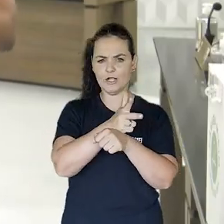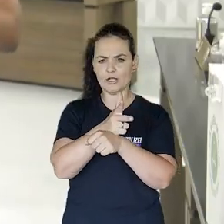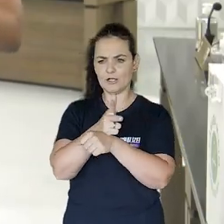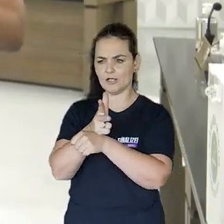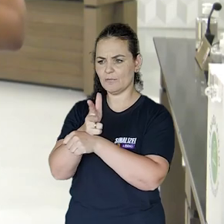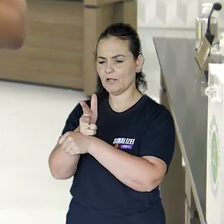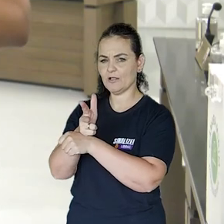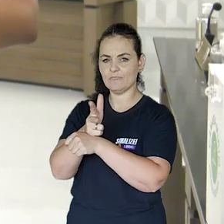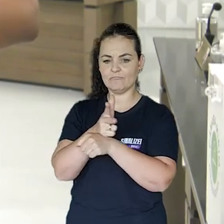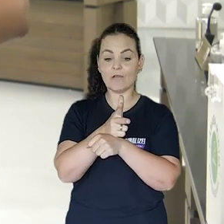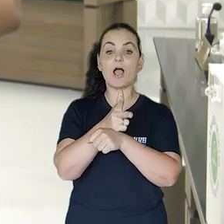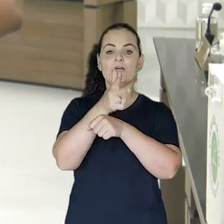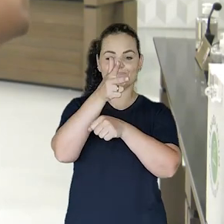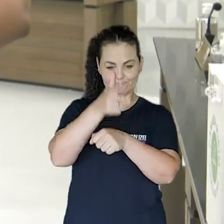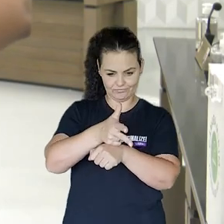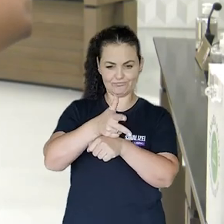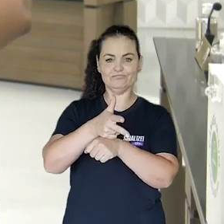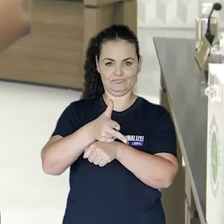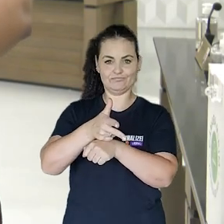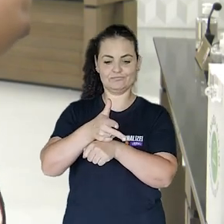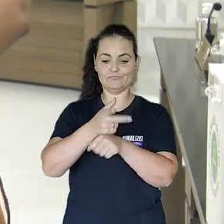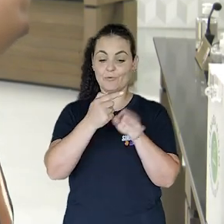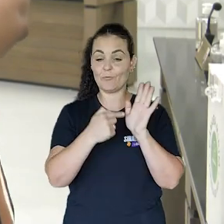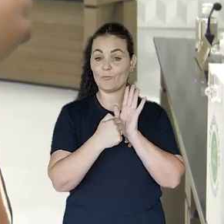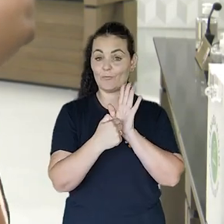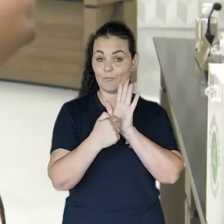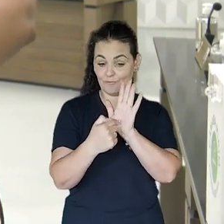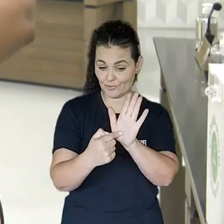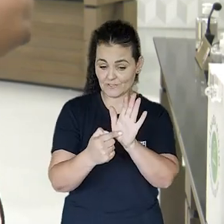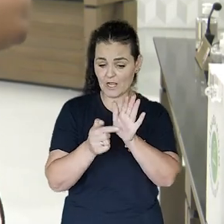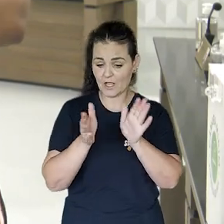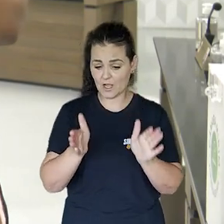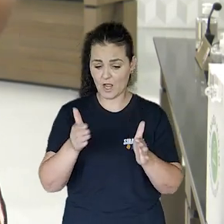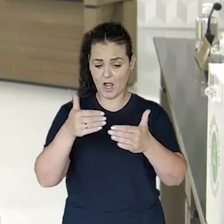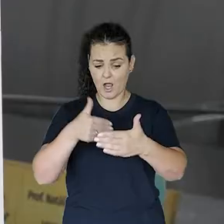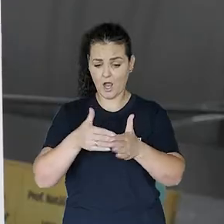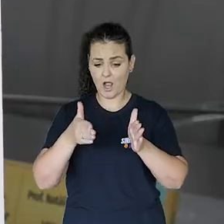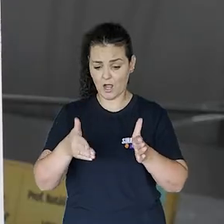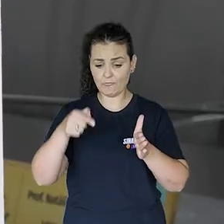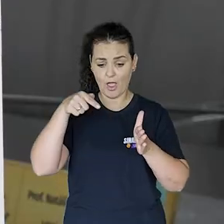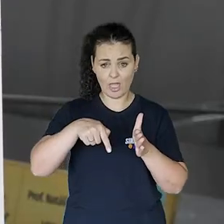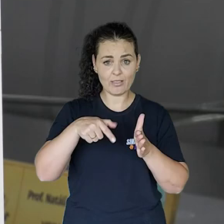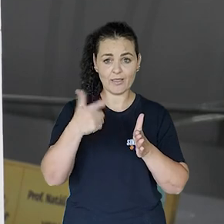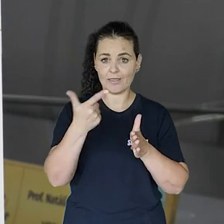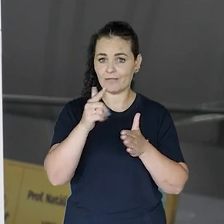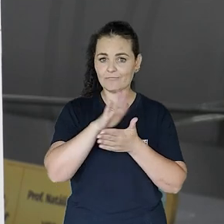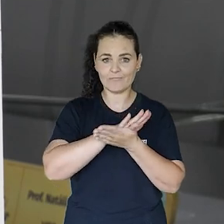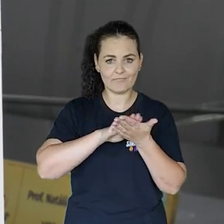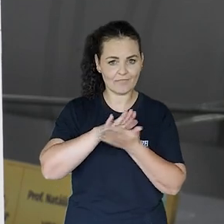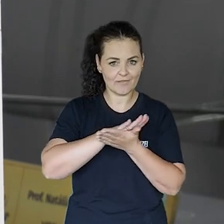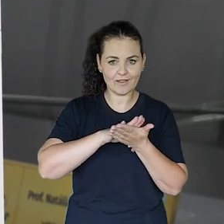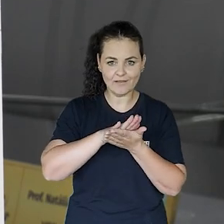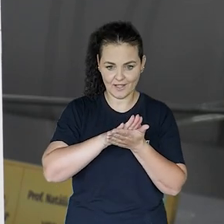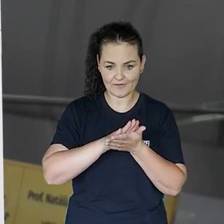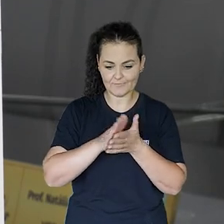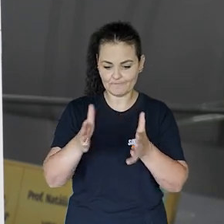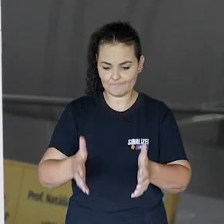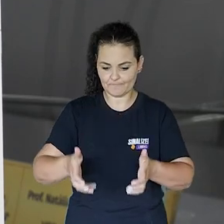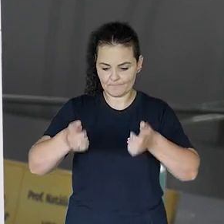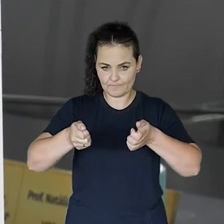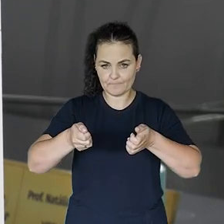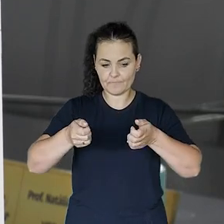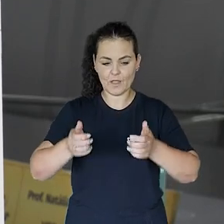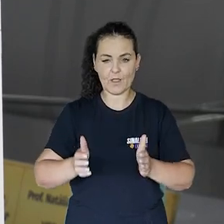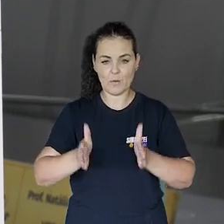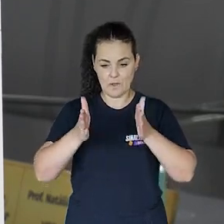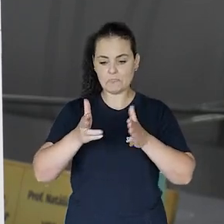câmera que nós vamos poder demonstrar que a nossa urna está vazia. Então peguei a urna. Isso mesmo, tem uma câmera